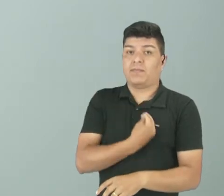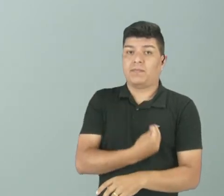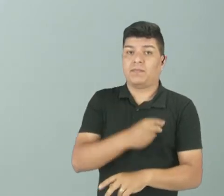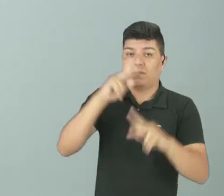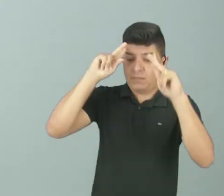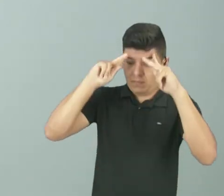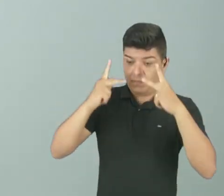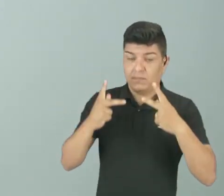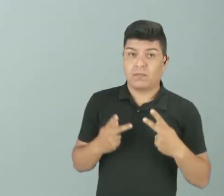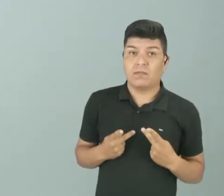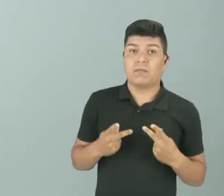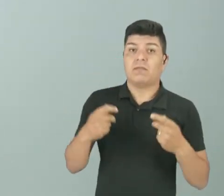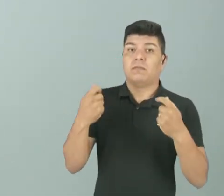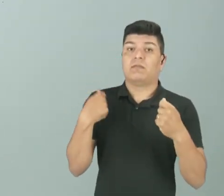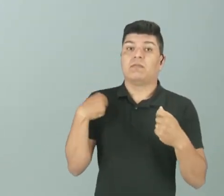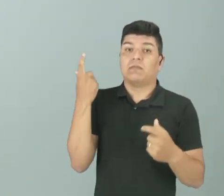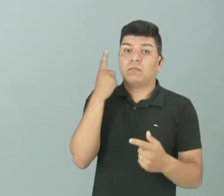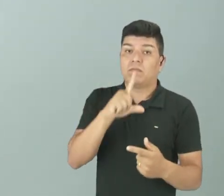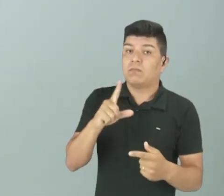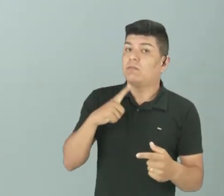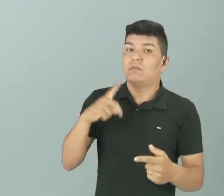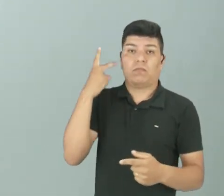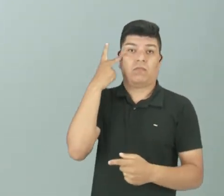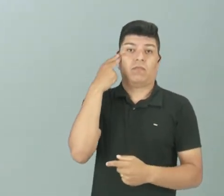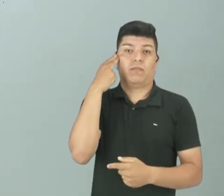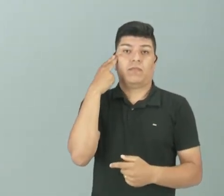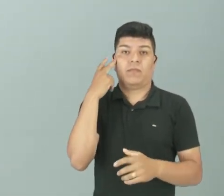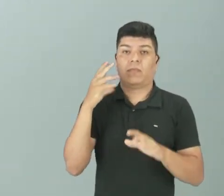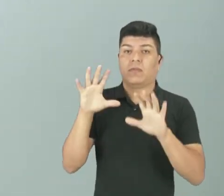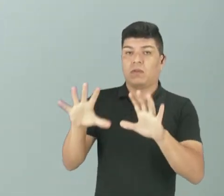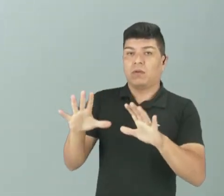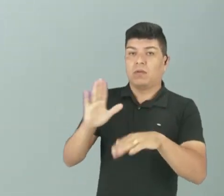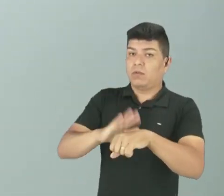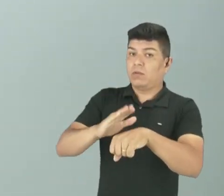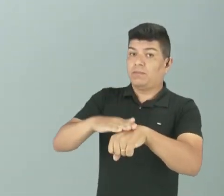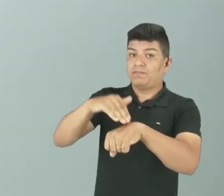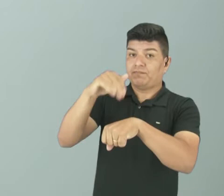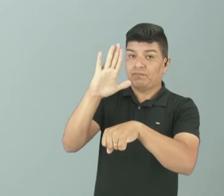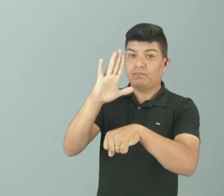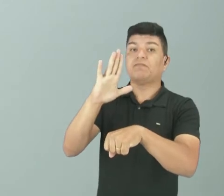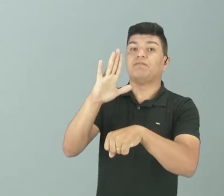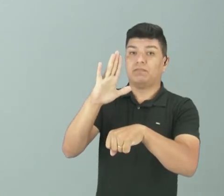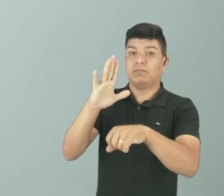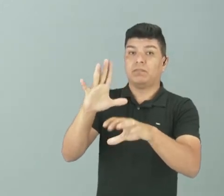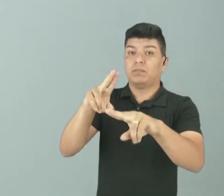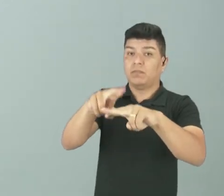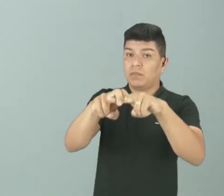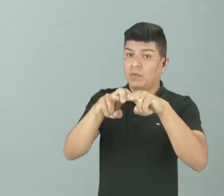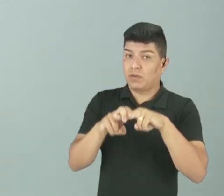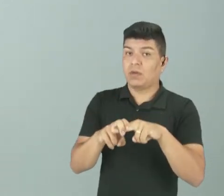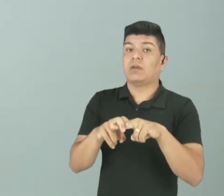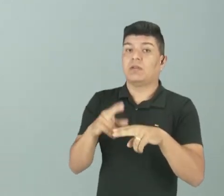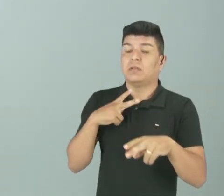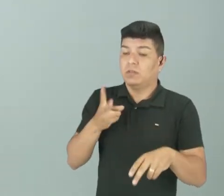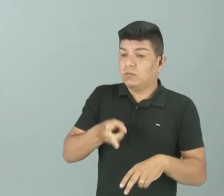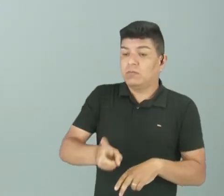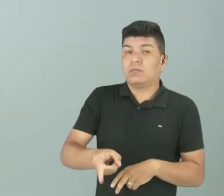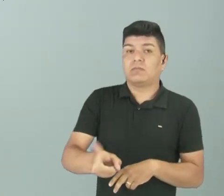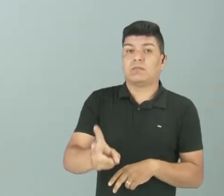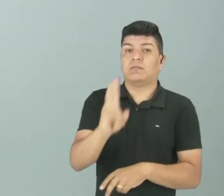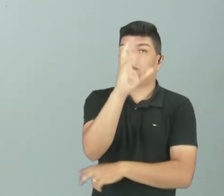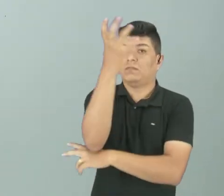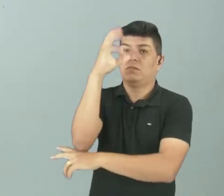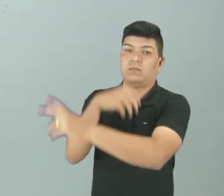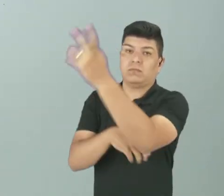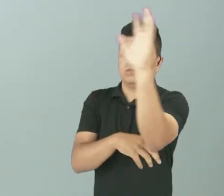homem, elas conseguem ter essa reação natural. Quando em excesso, então, portanto, você permanece com esses